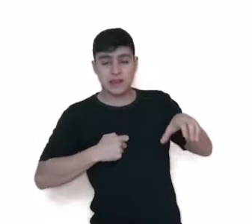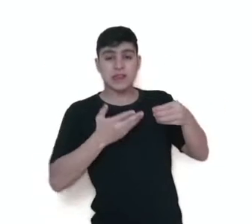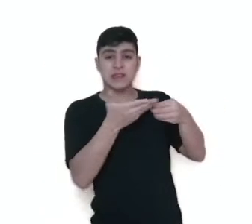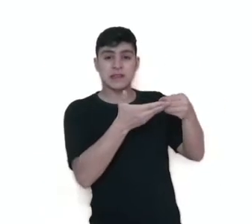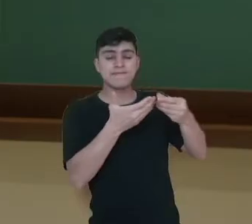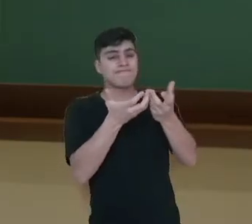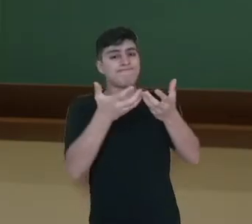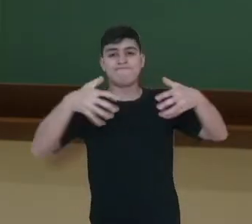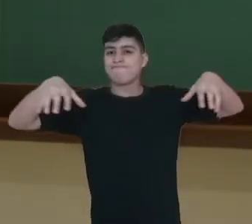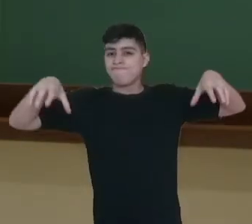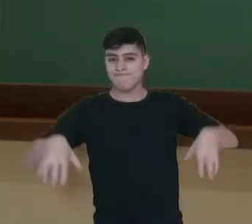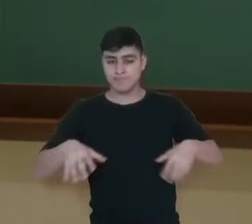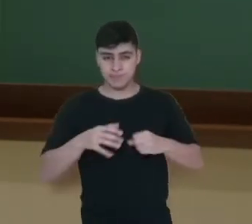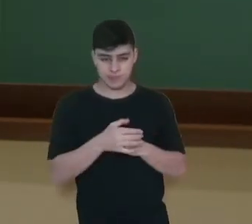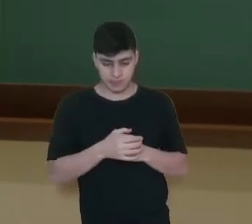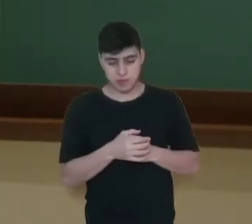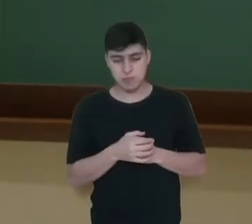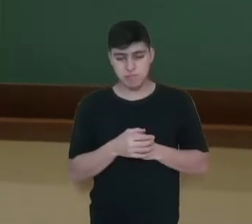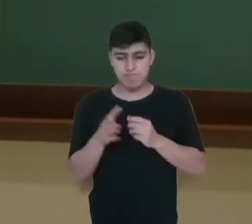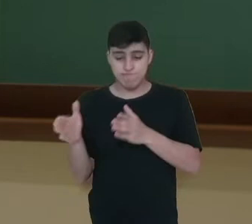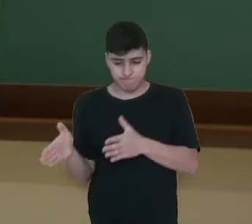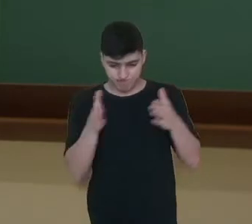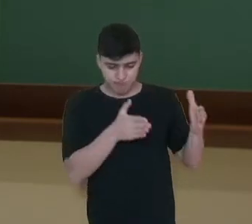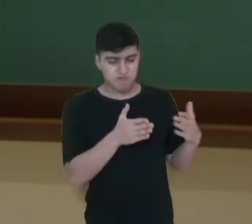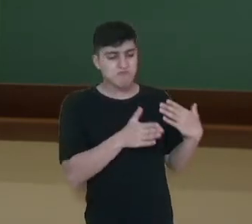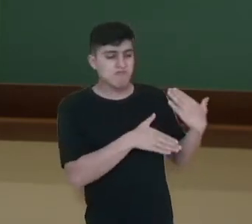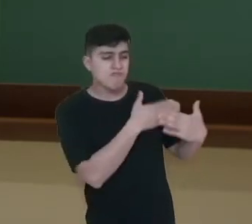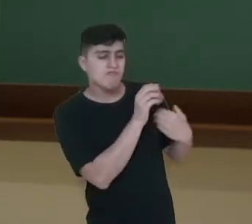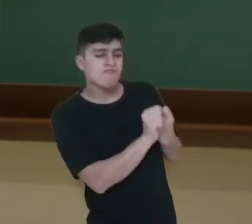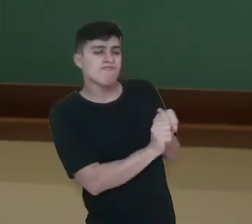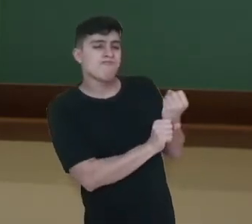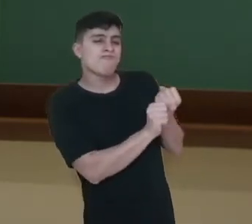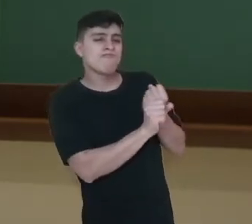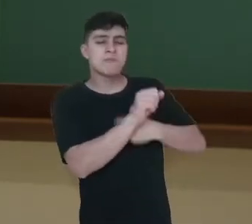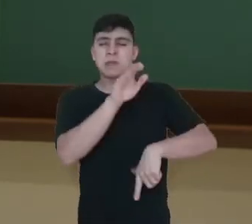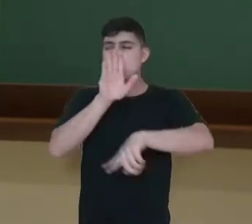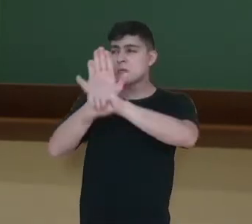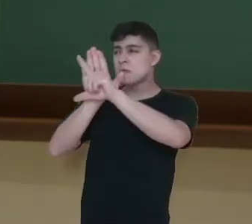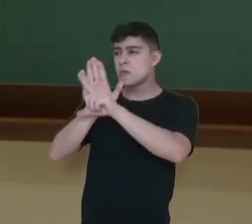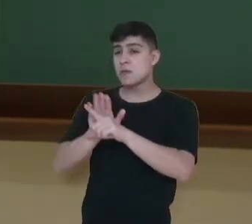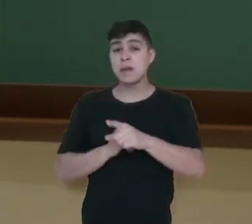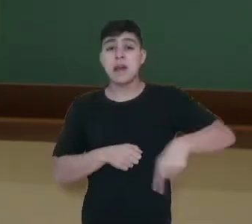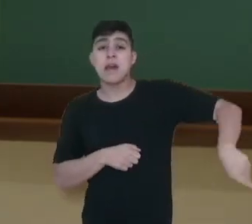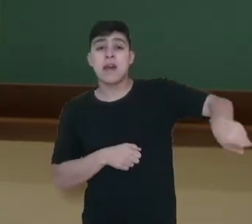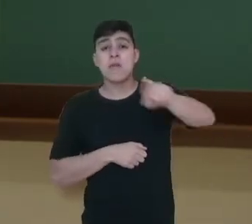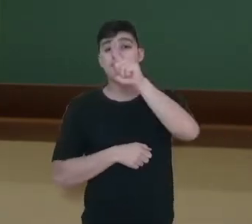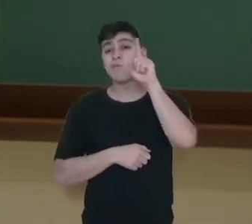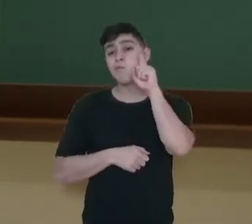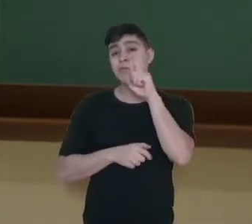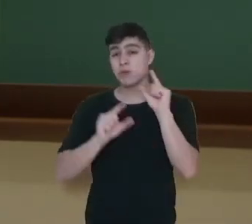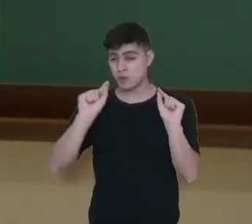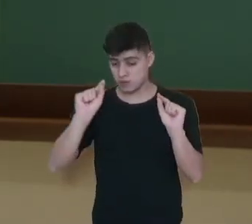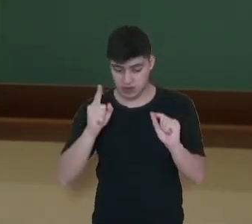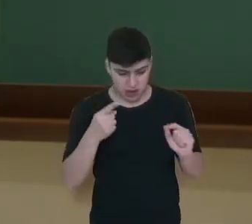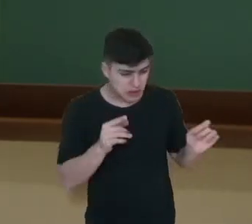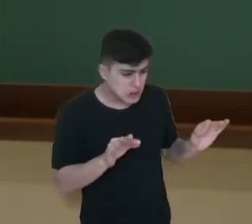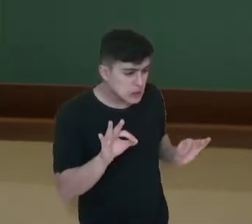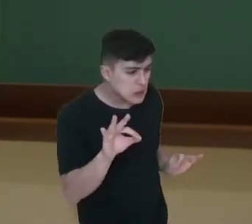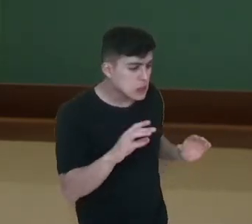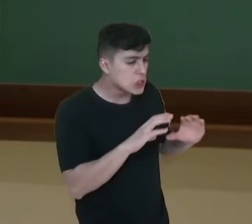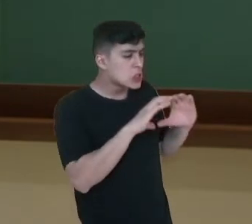depois, os americanos, depois de todas essas leis, eles vão organizar um